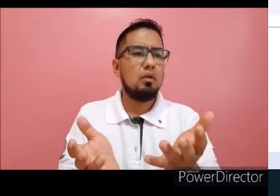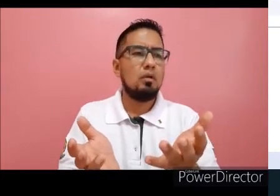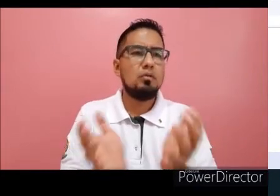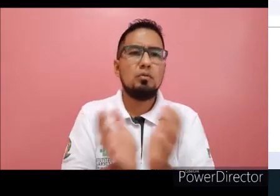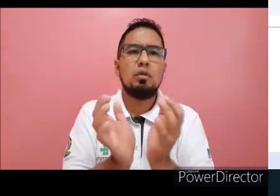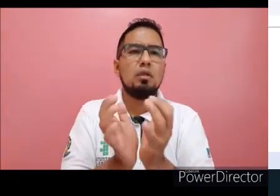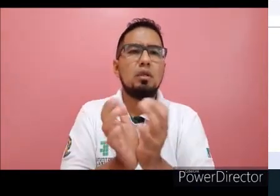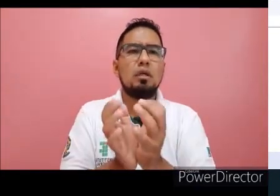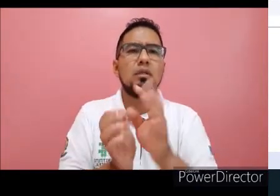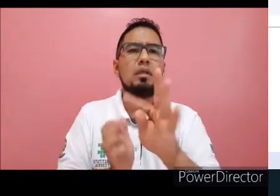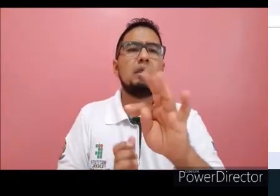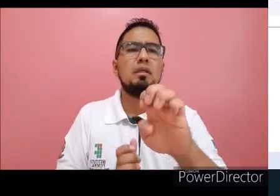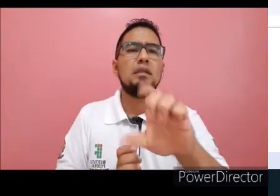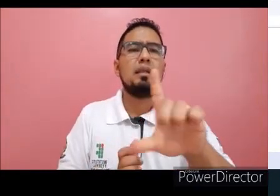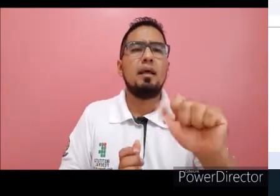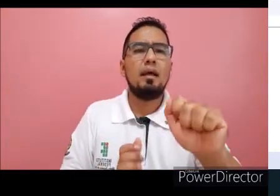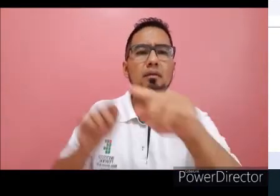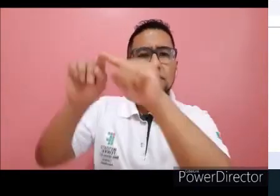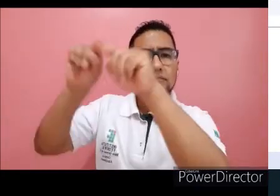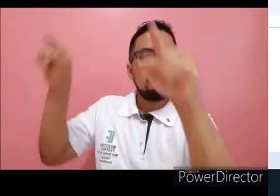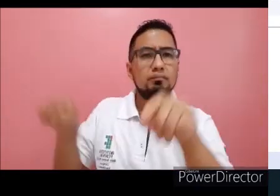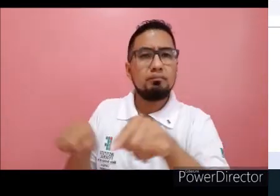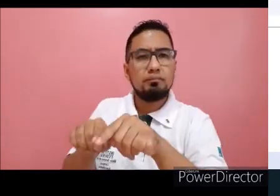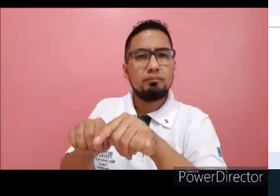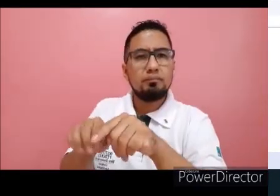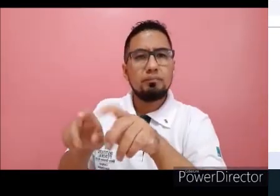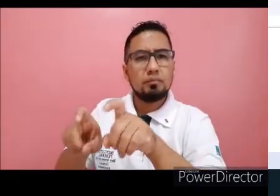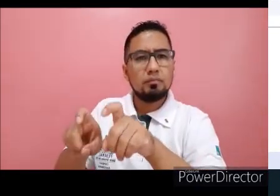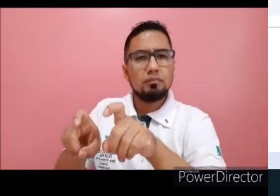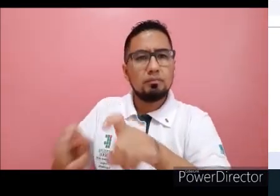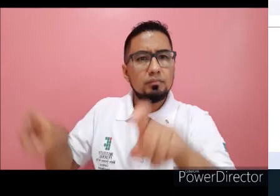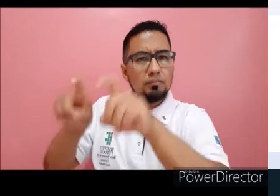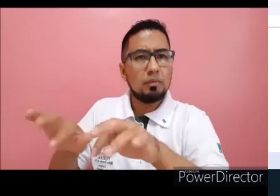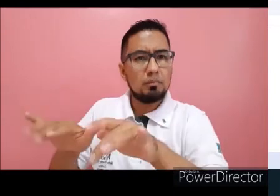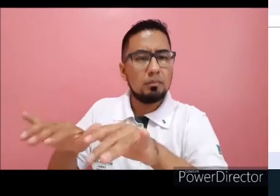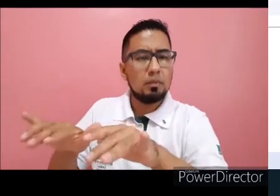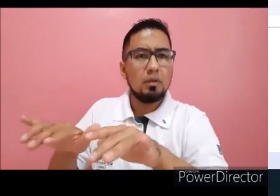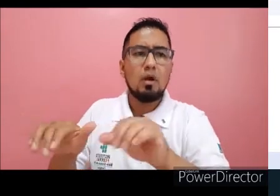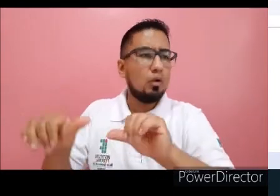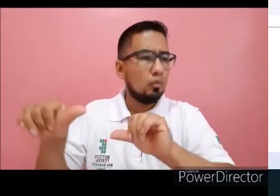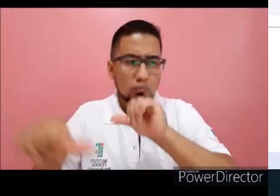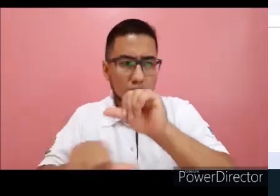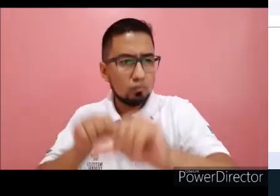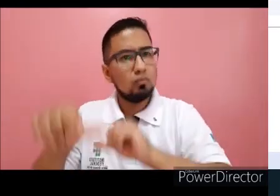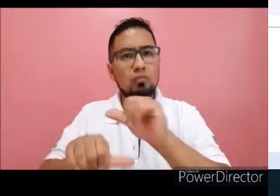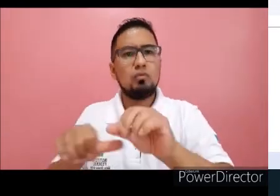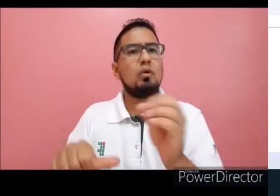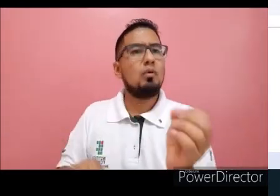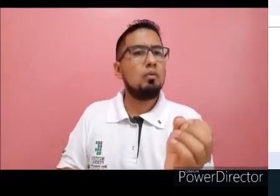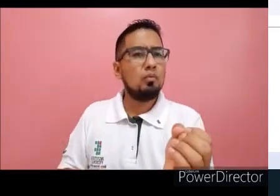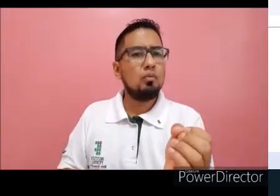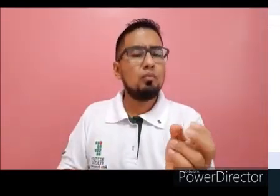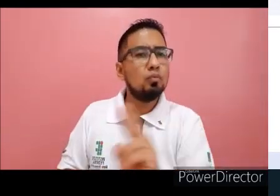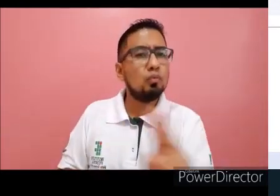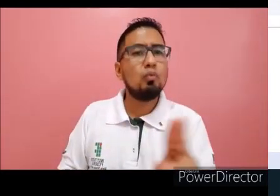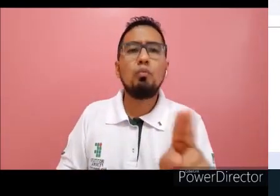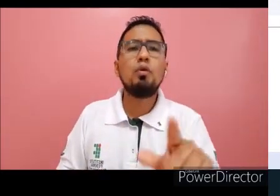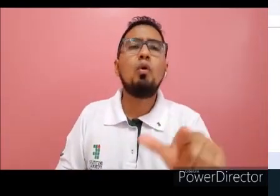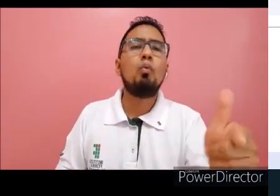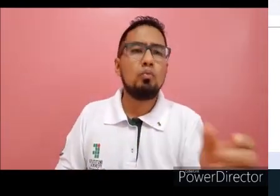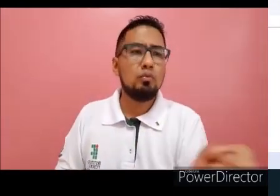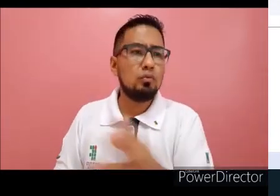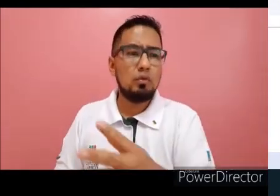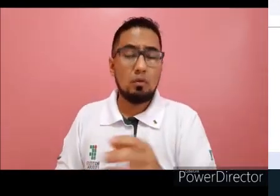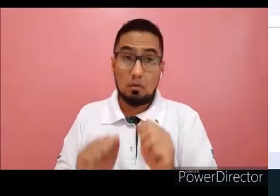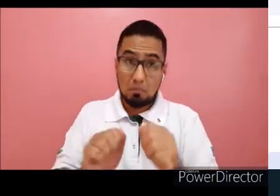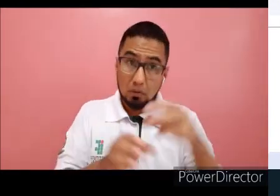uma classe de tela, por exemplo, uma manipulação de tela, como é que eu faria? Simples, eu viria aqui e